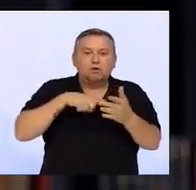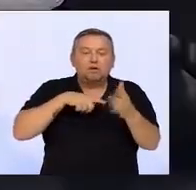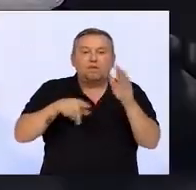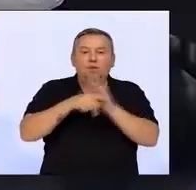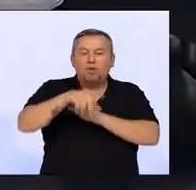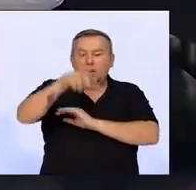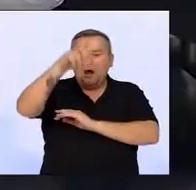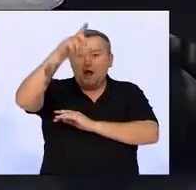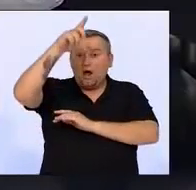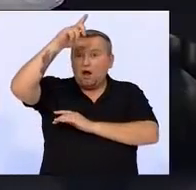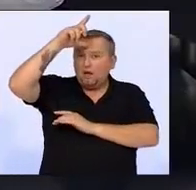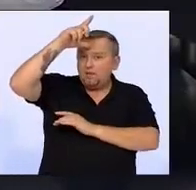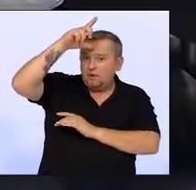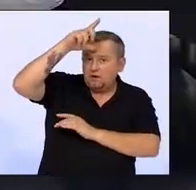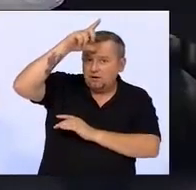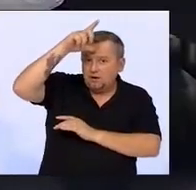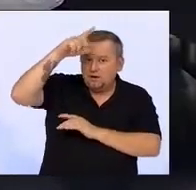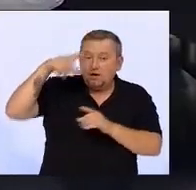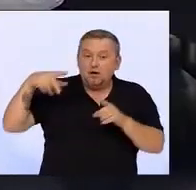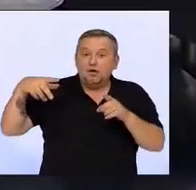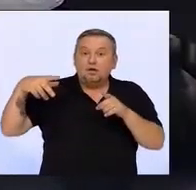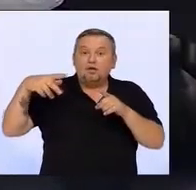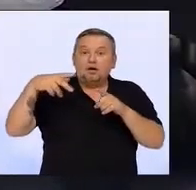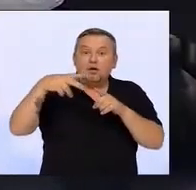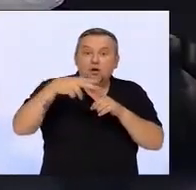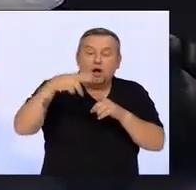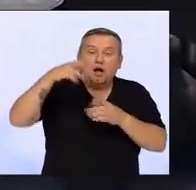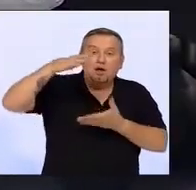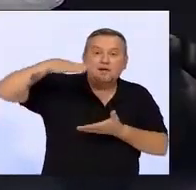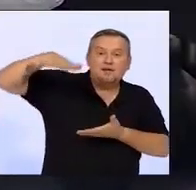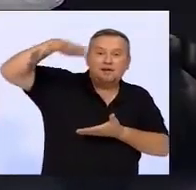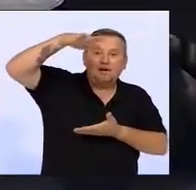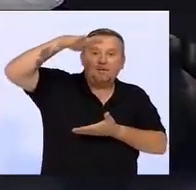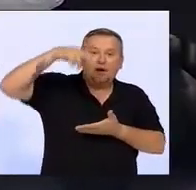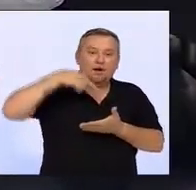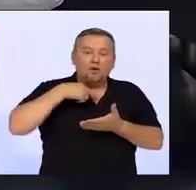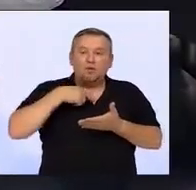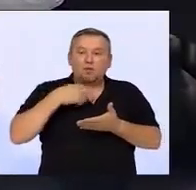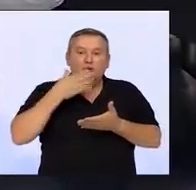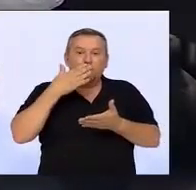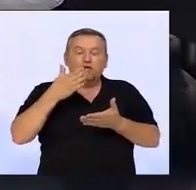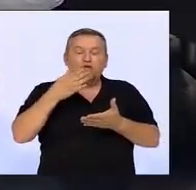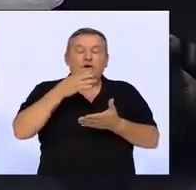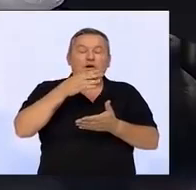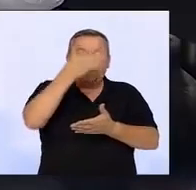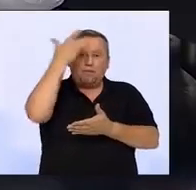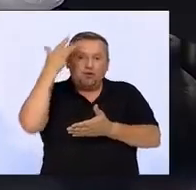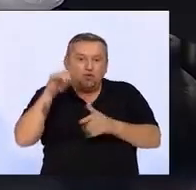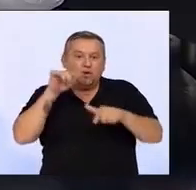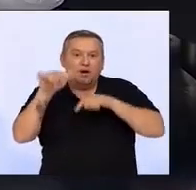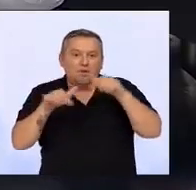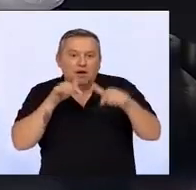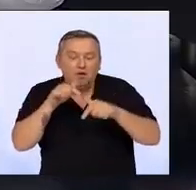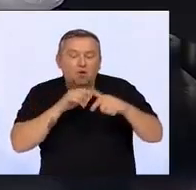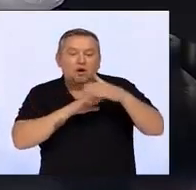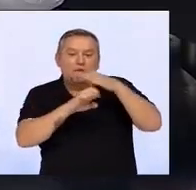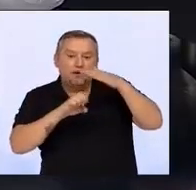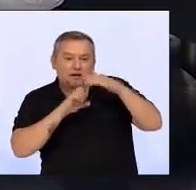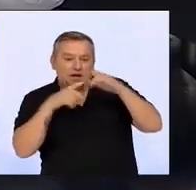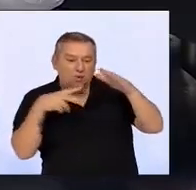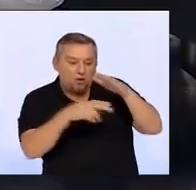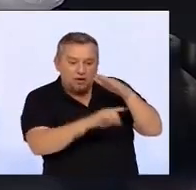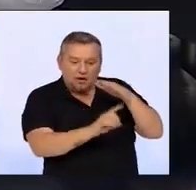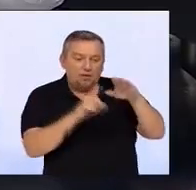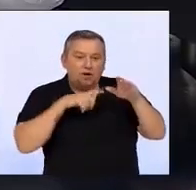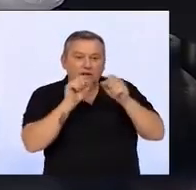alemã, ou seja, tem que cortar por cima. Eu não posso pedir austeridade para o trabalhador ou para o empresário se eu não corto por cima. O que a